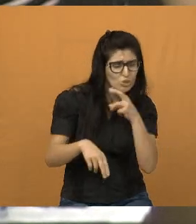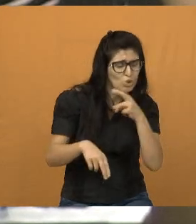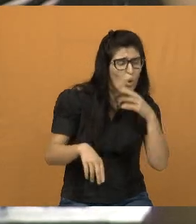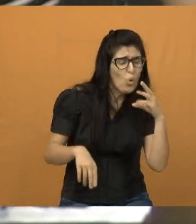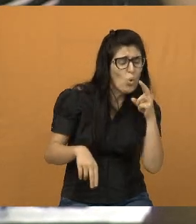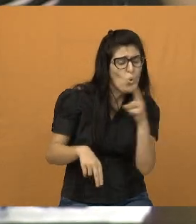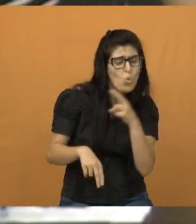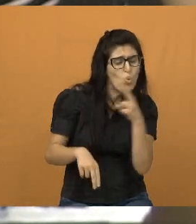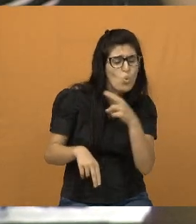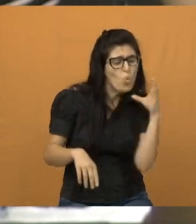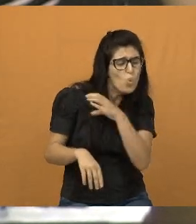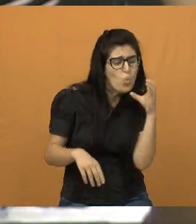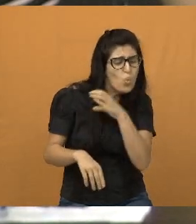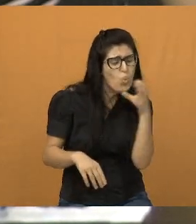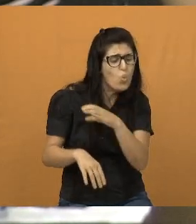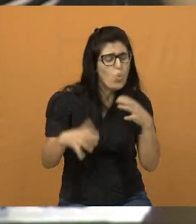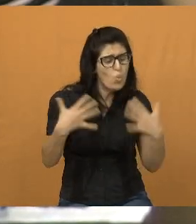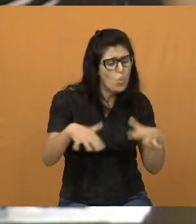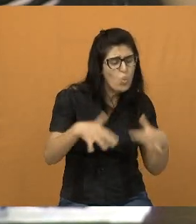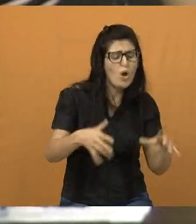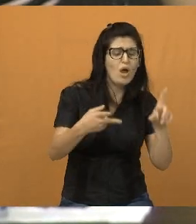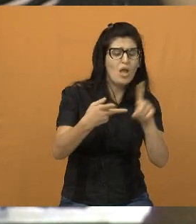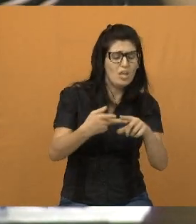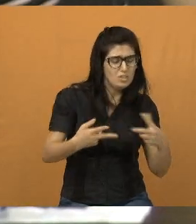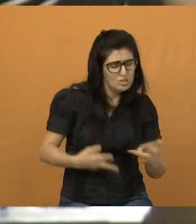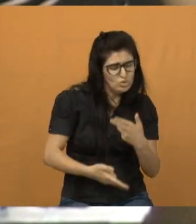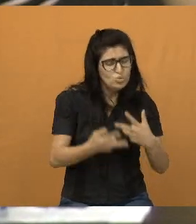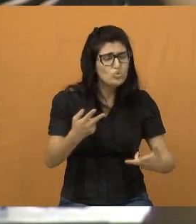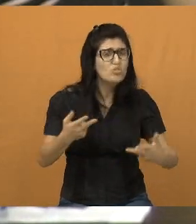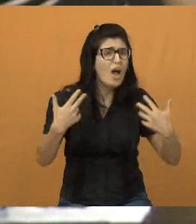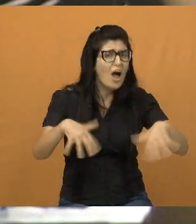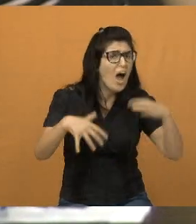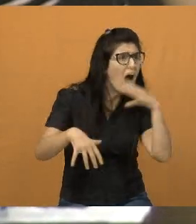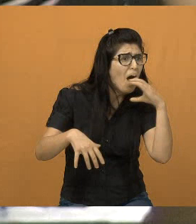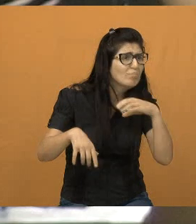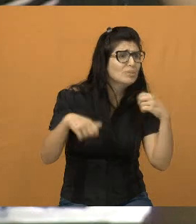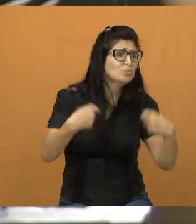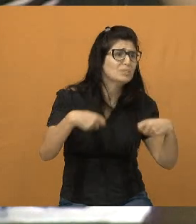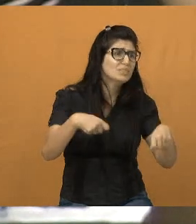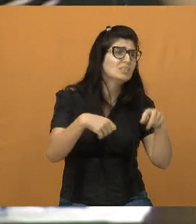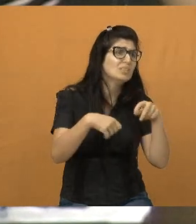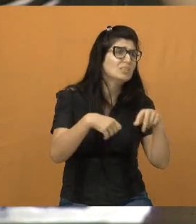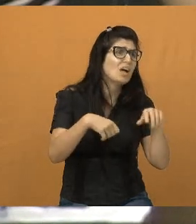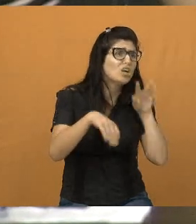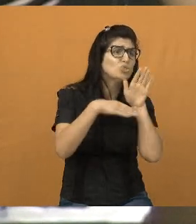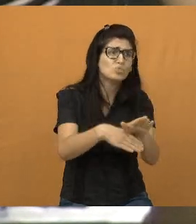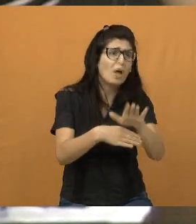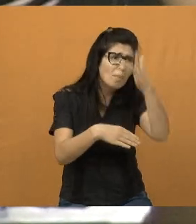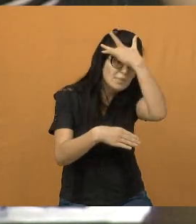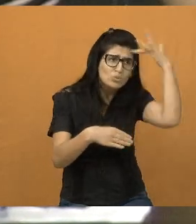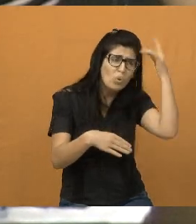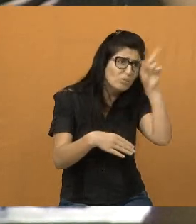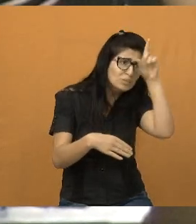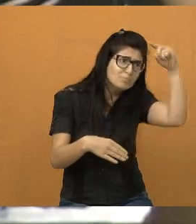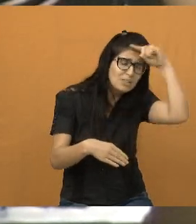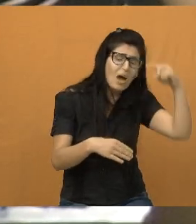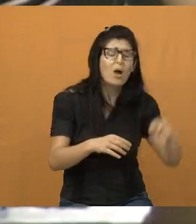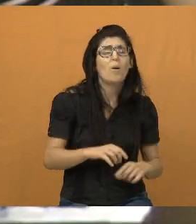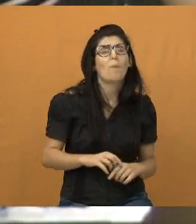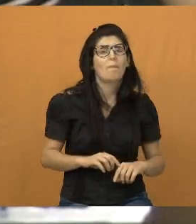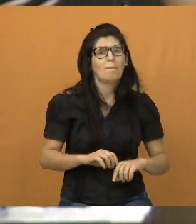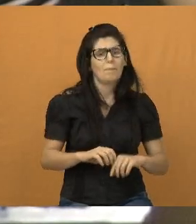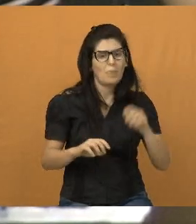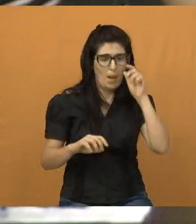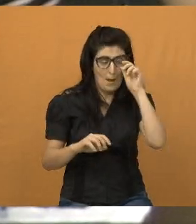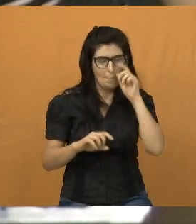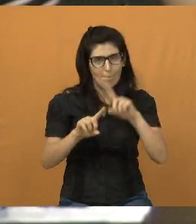urgência e né, alta complexidade do que na atenção básica, né? Que é o que tem que ser. Mas é um caminho a longo prazo.